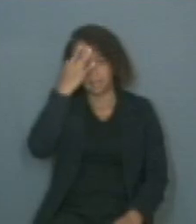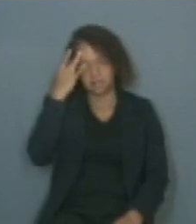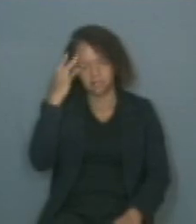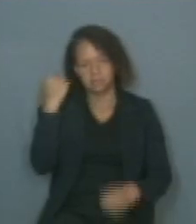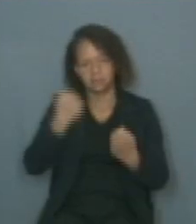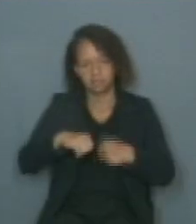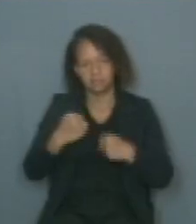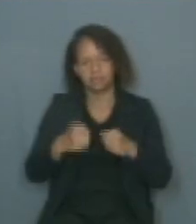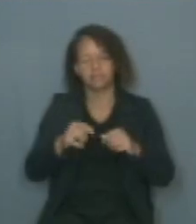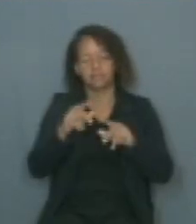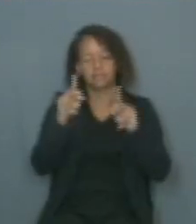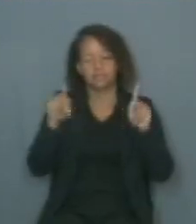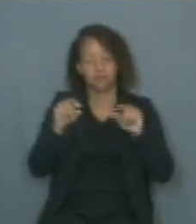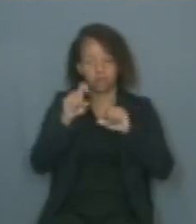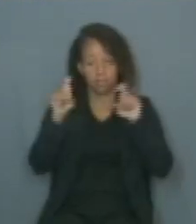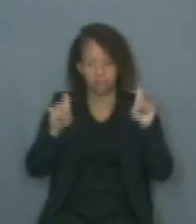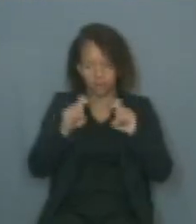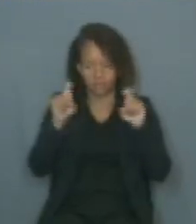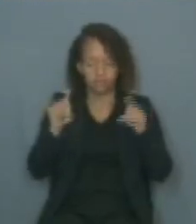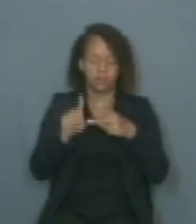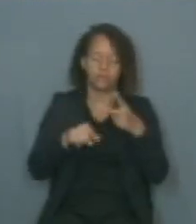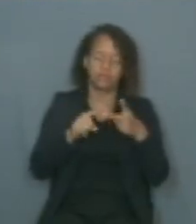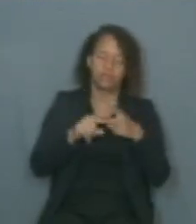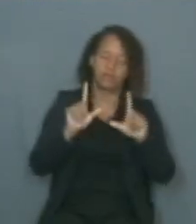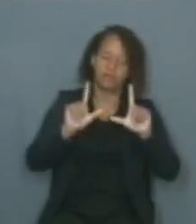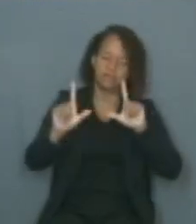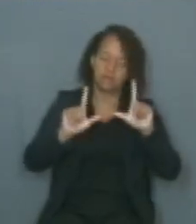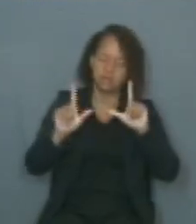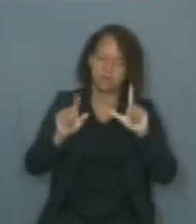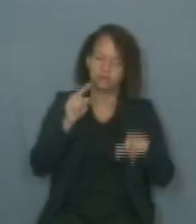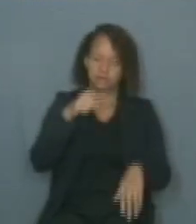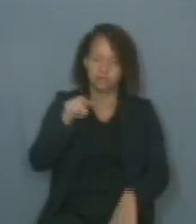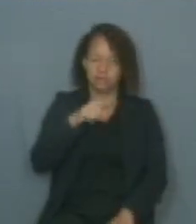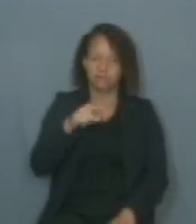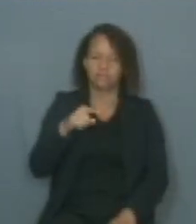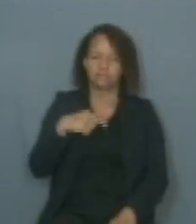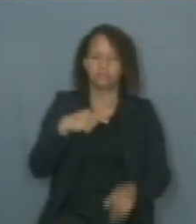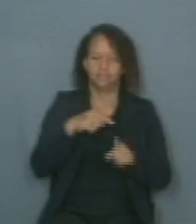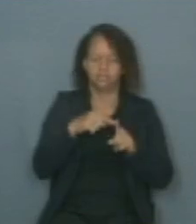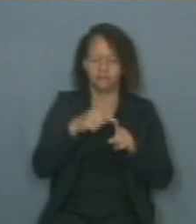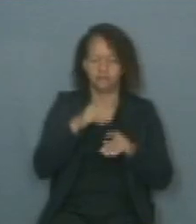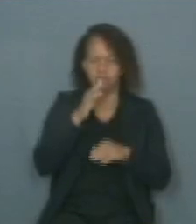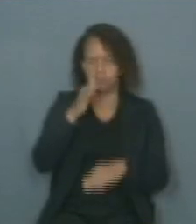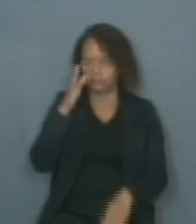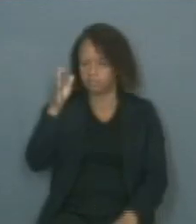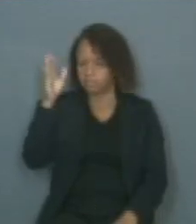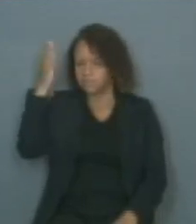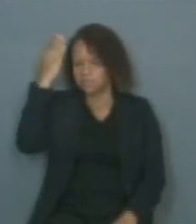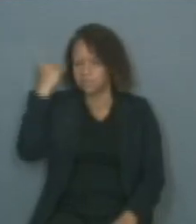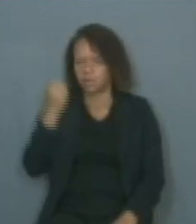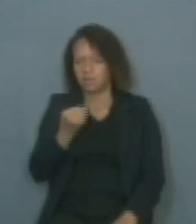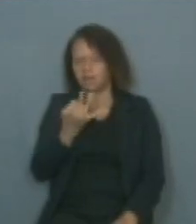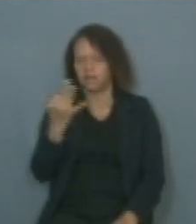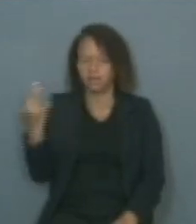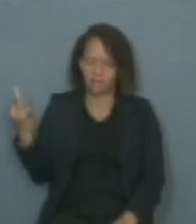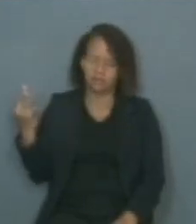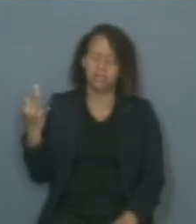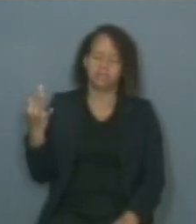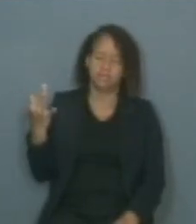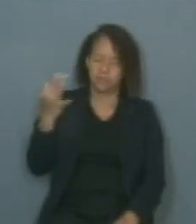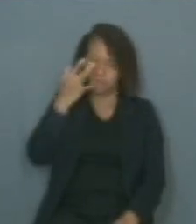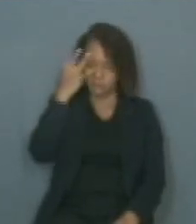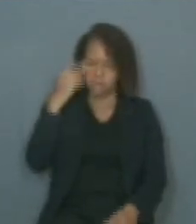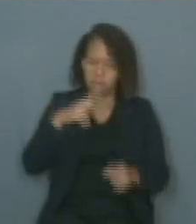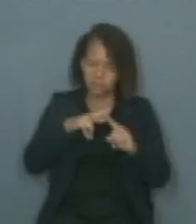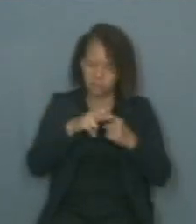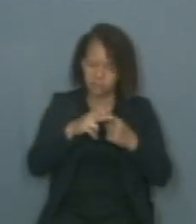computador, de uma peça de computador, de uma televisão, de uma peça. Vocês que rodam em comunidade sabem a quantidade de gente que tem em mercado público que